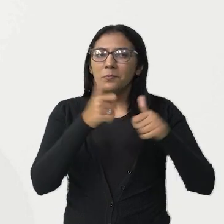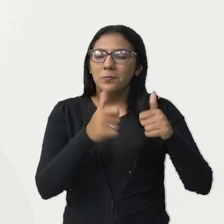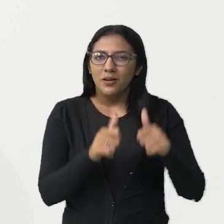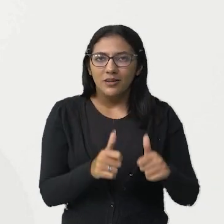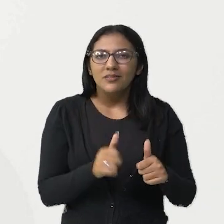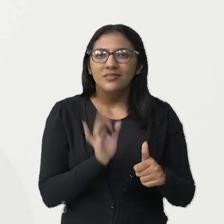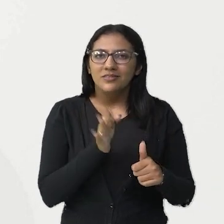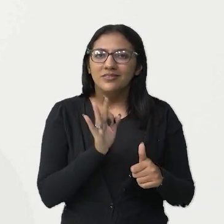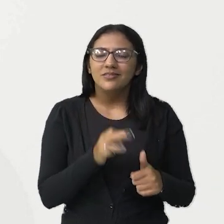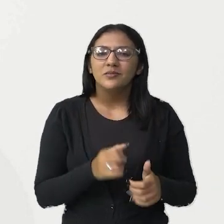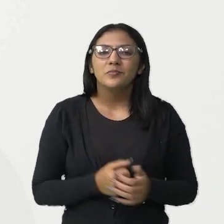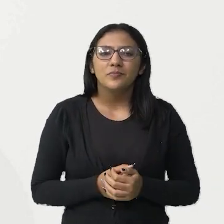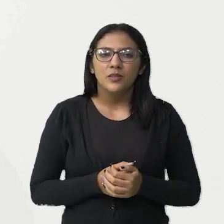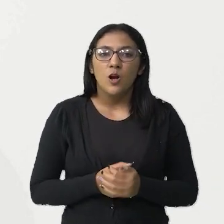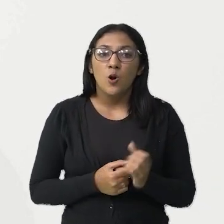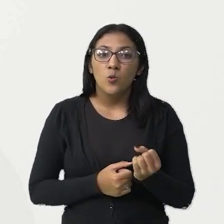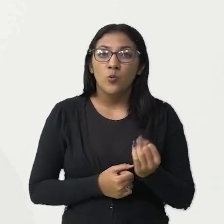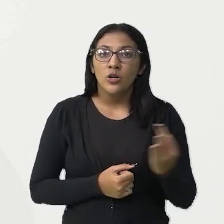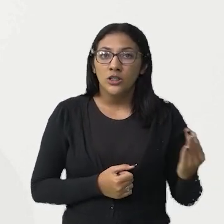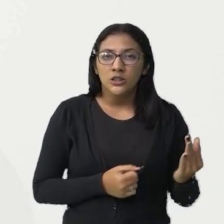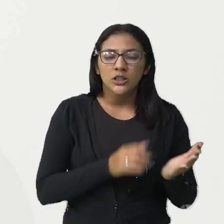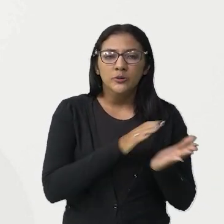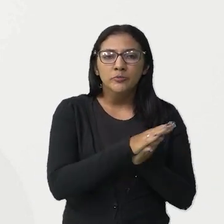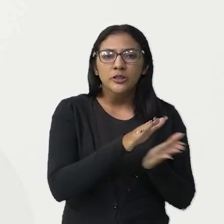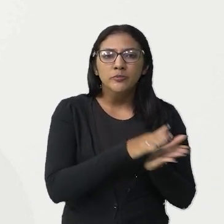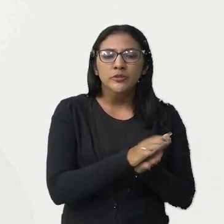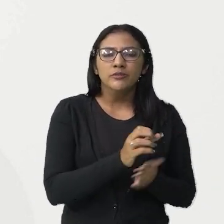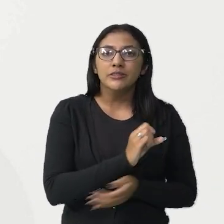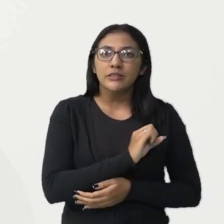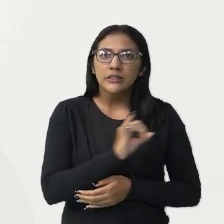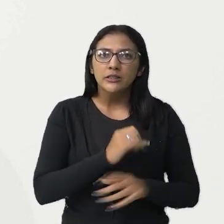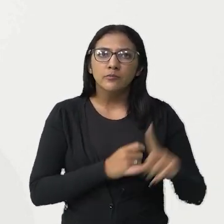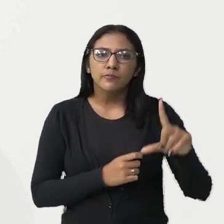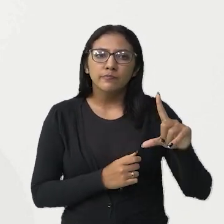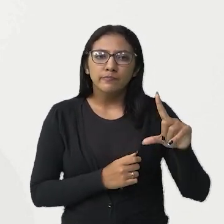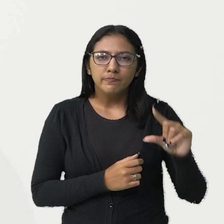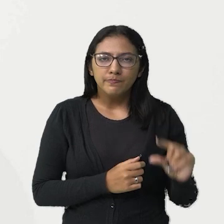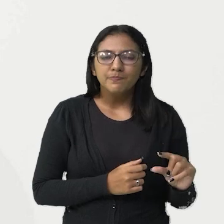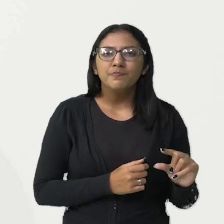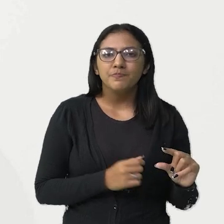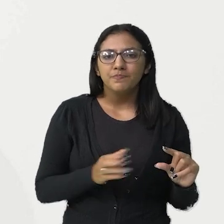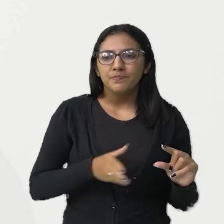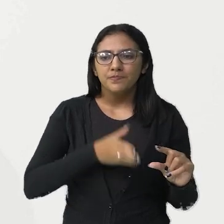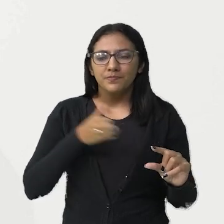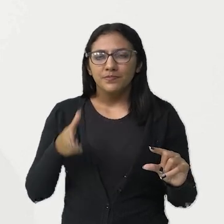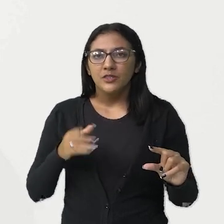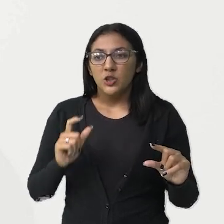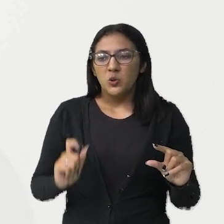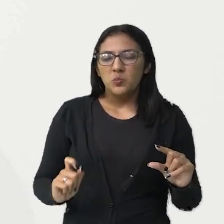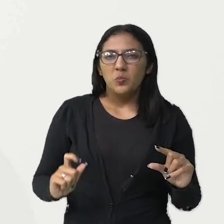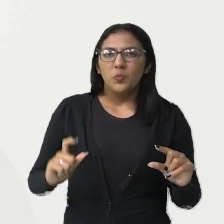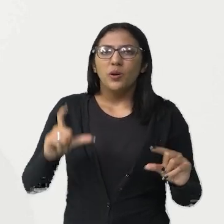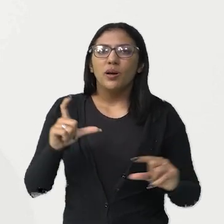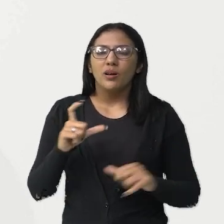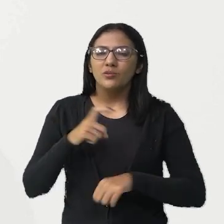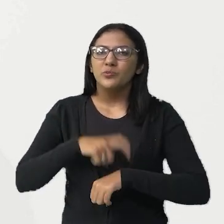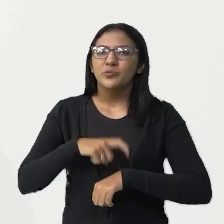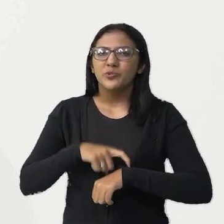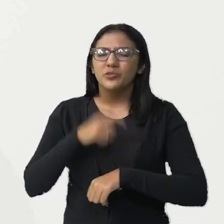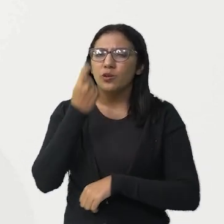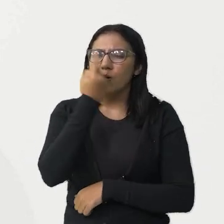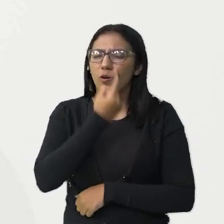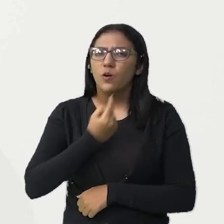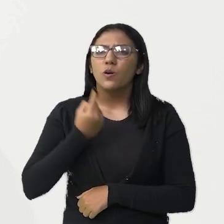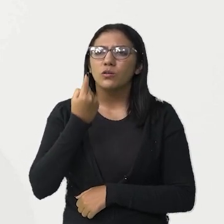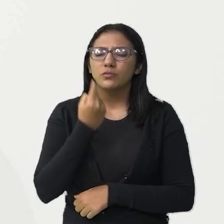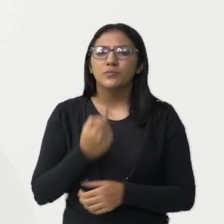né? Quantidade de impressoras, se eu diminuo a quantidade de impressoras, eu vou aumentar a quantidade de horas.